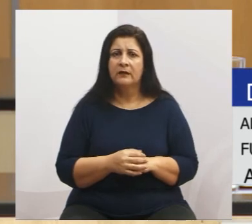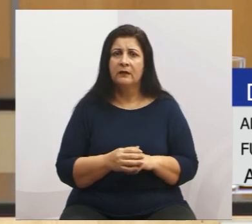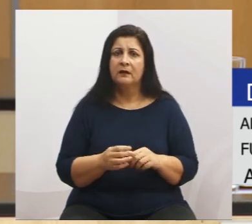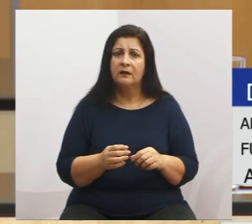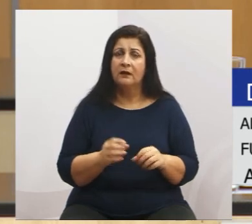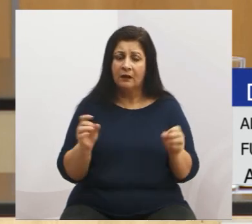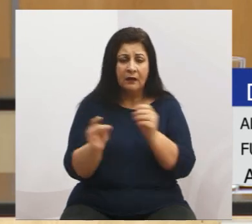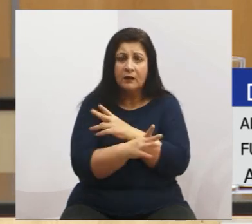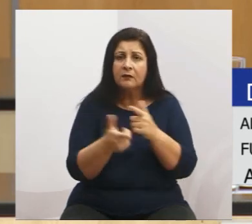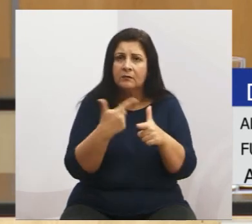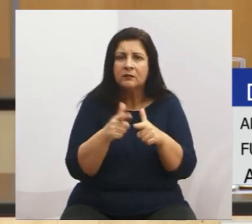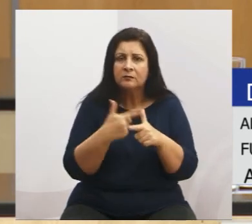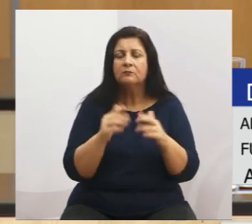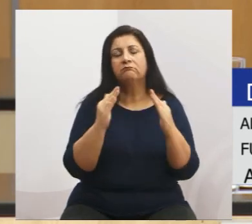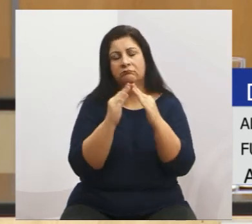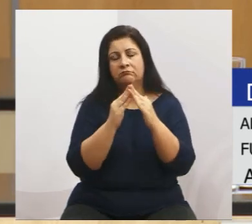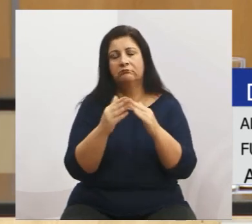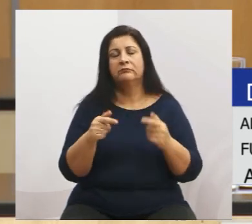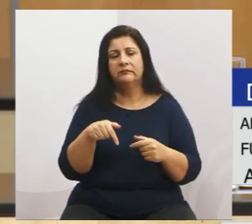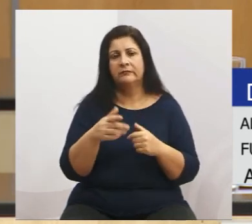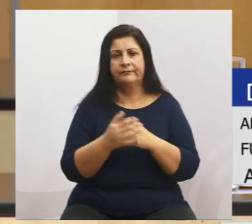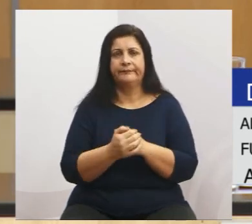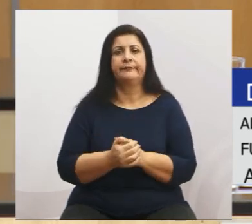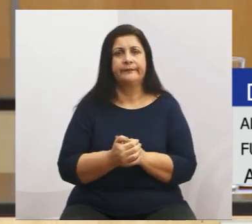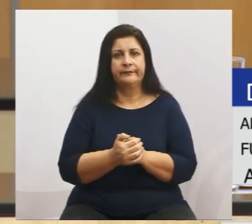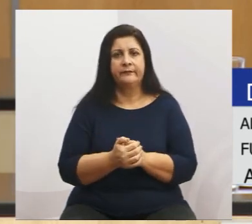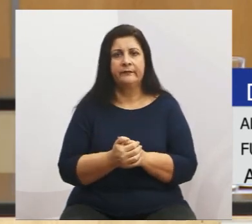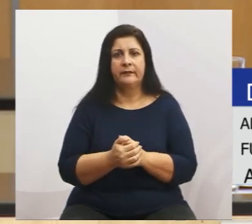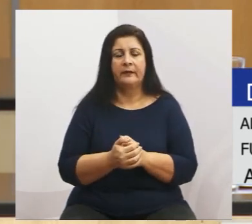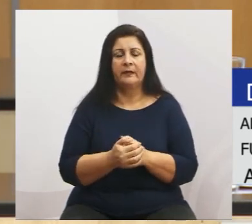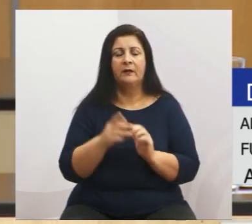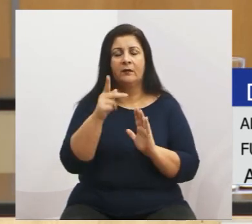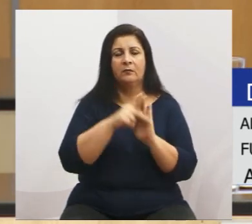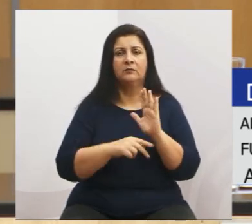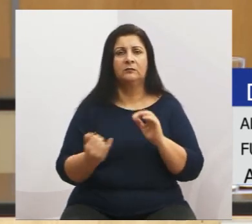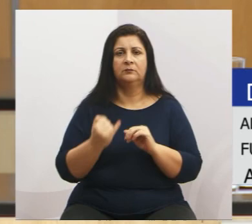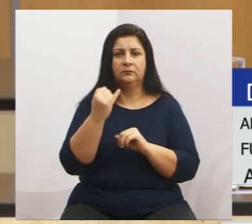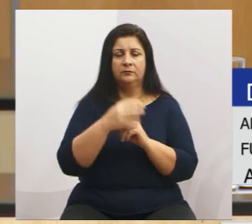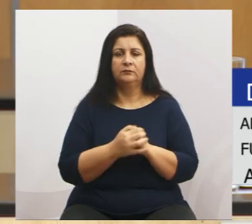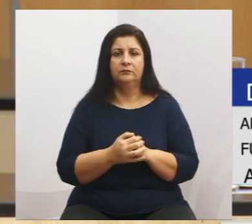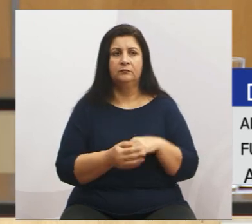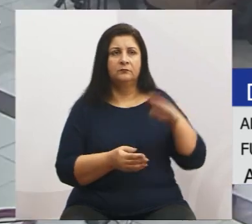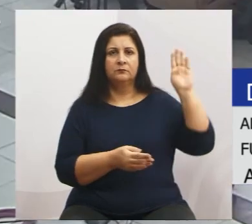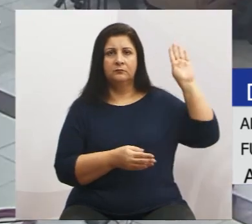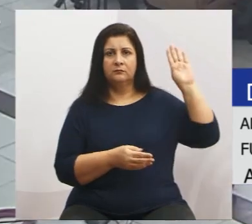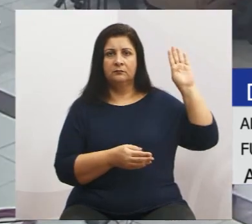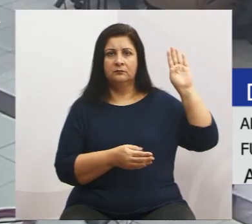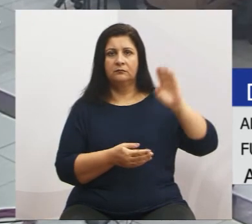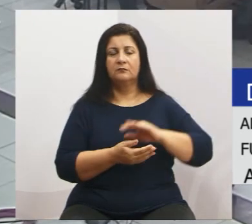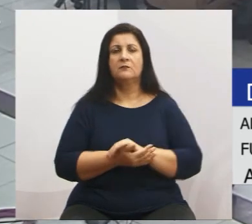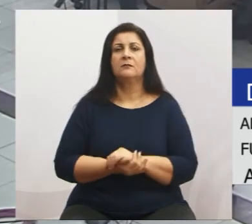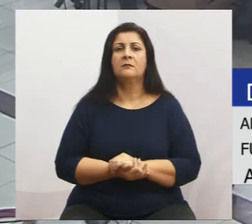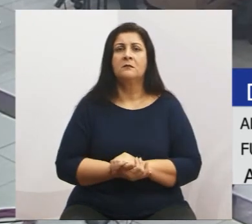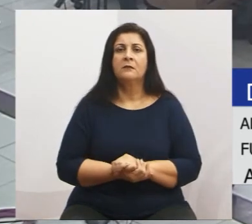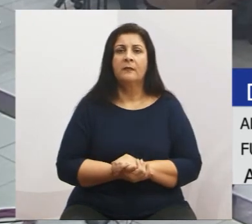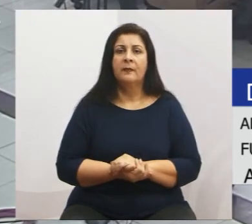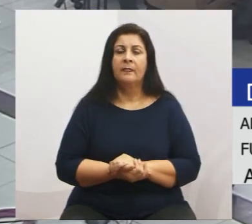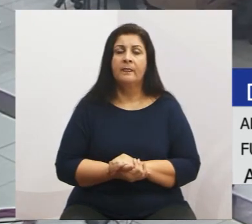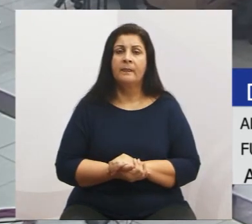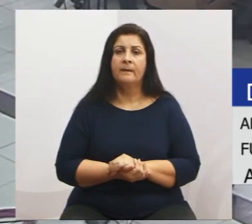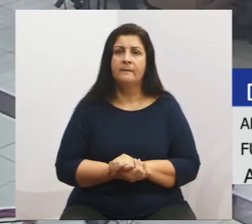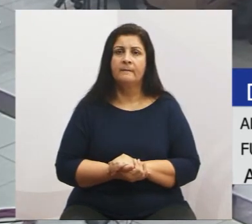esse problema que existe da moradia na nossa cidade. Portanto, é um projeto muito importante para a nossa cidade. Pois não? Só uma parte na sua